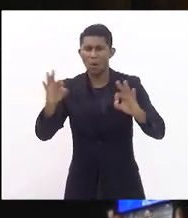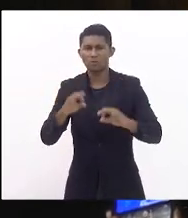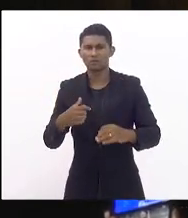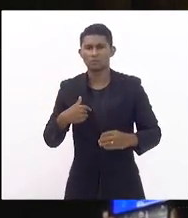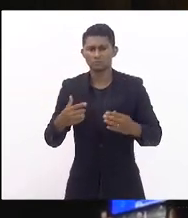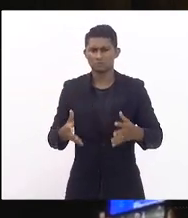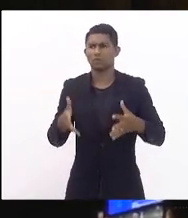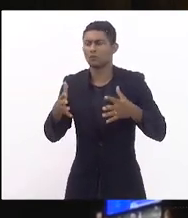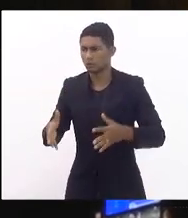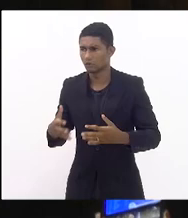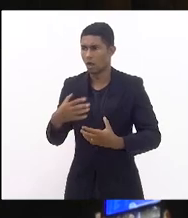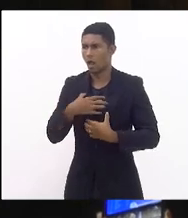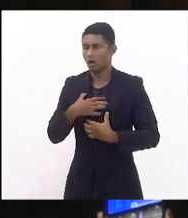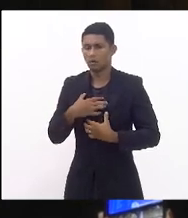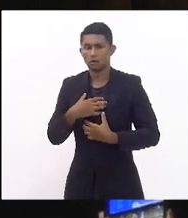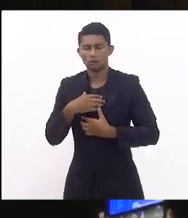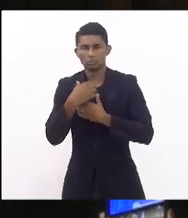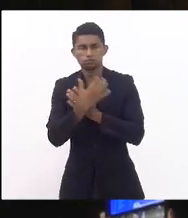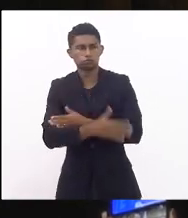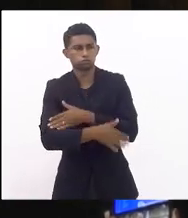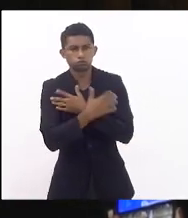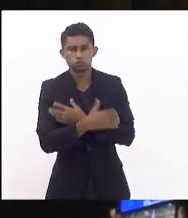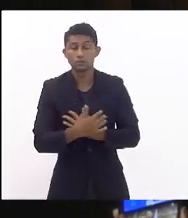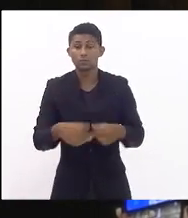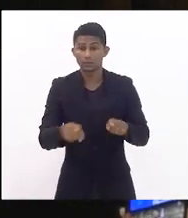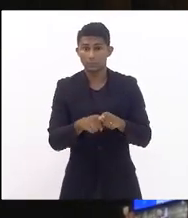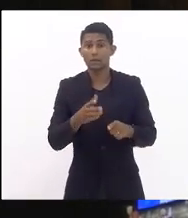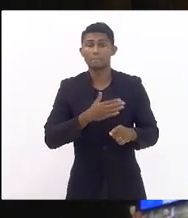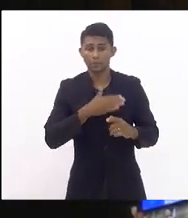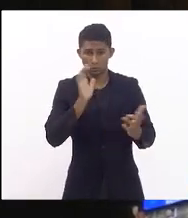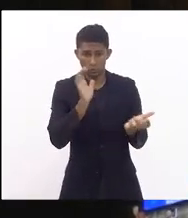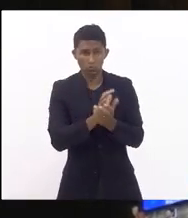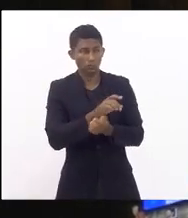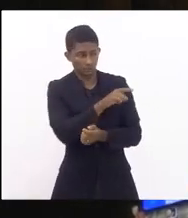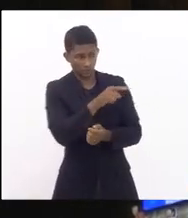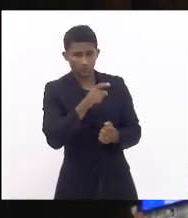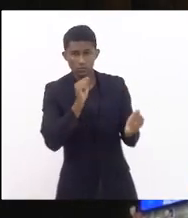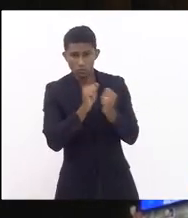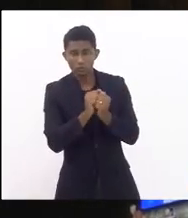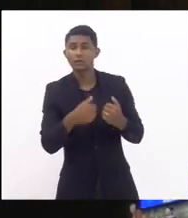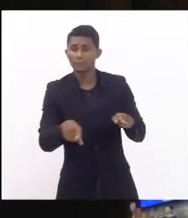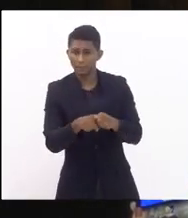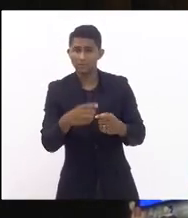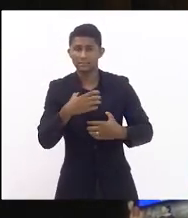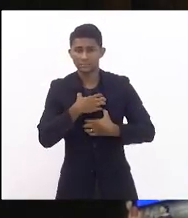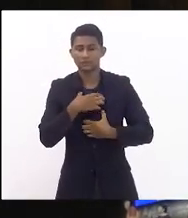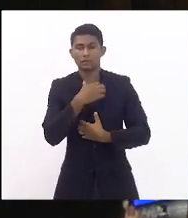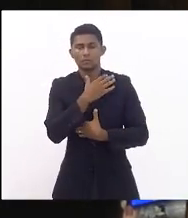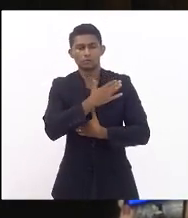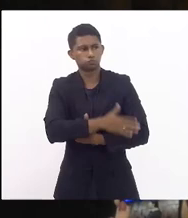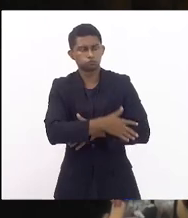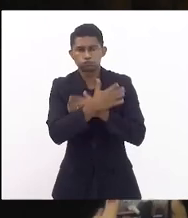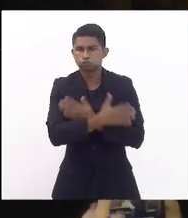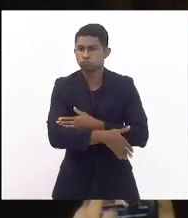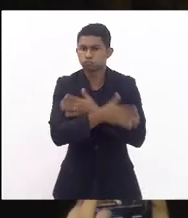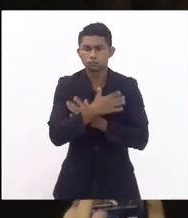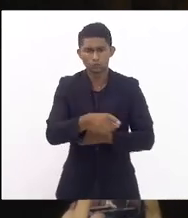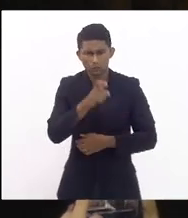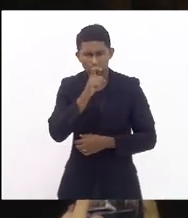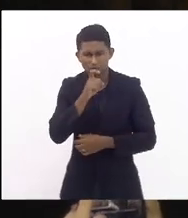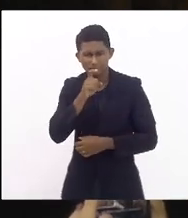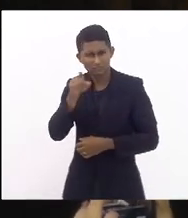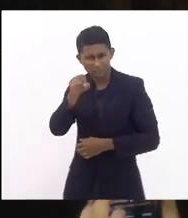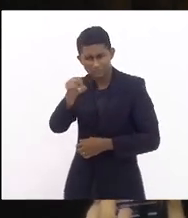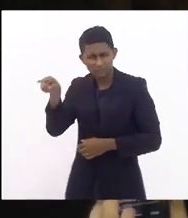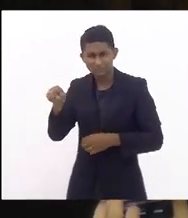Cheguei a sentir frio, e quem estava comigo pode comprovar isso. Frio. Quer dizer que para eles